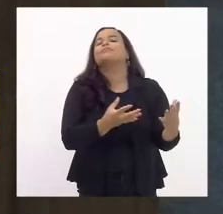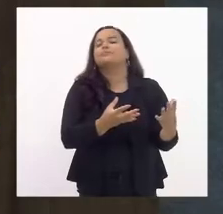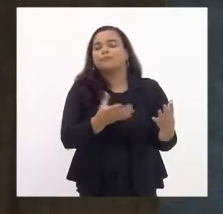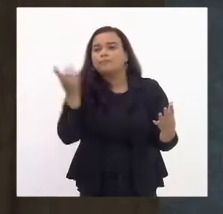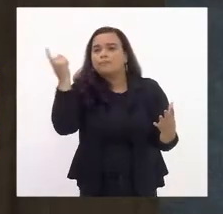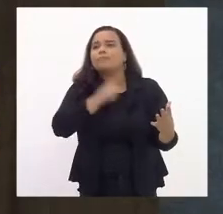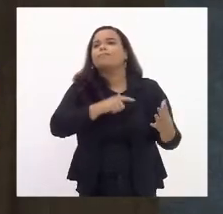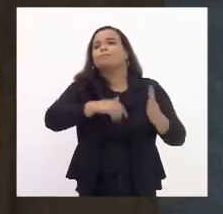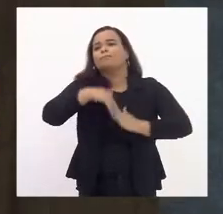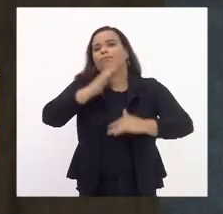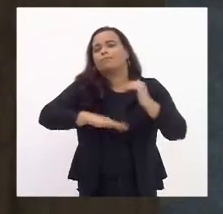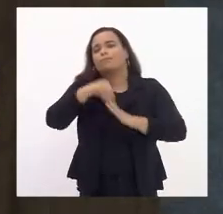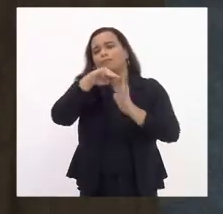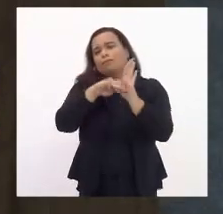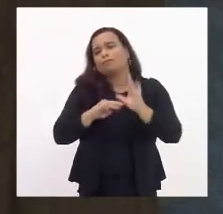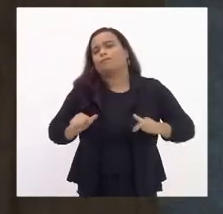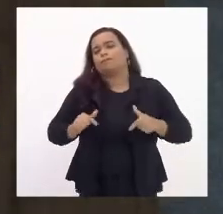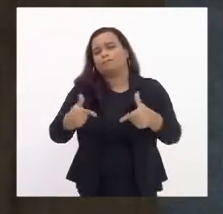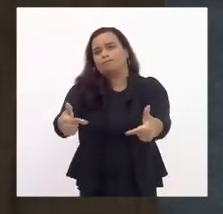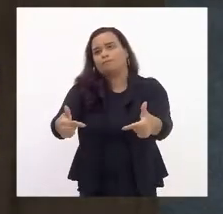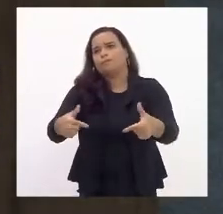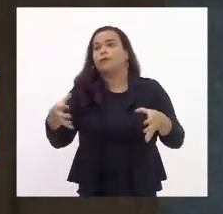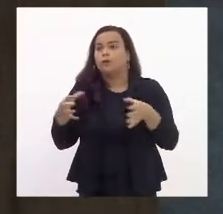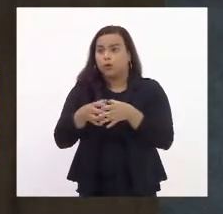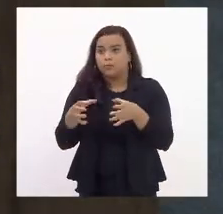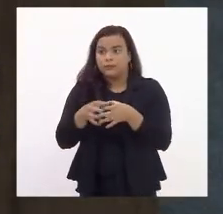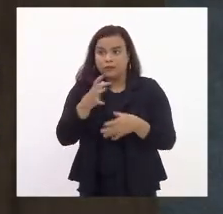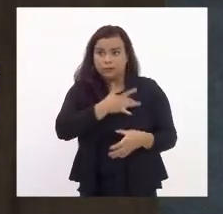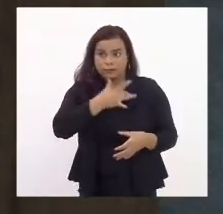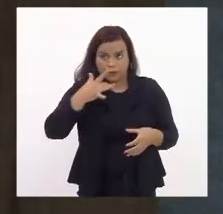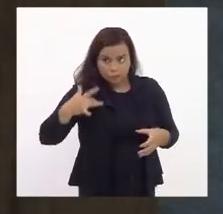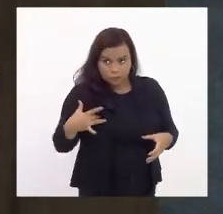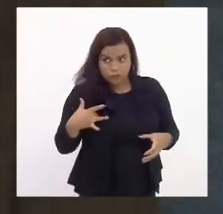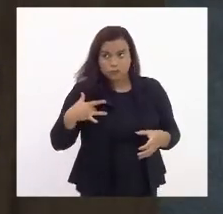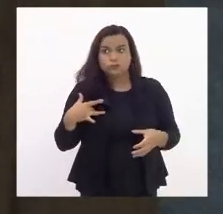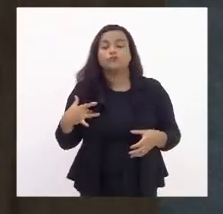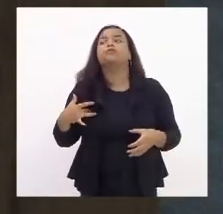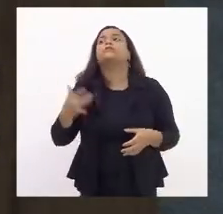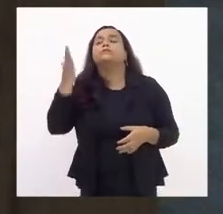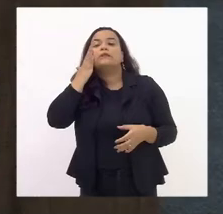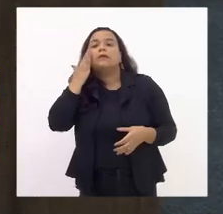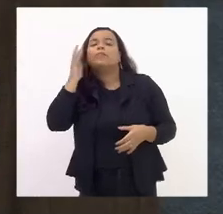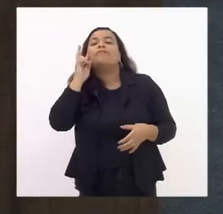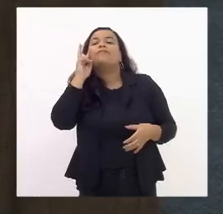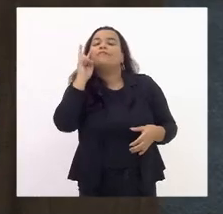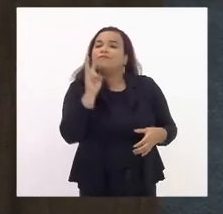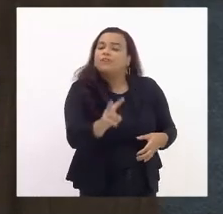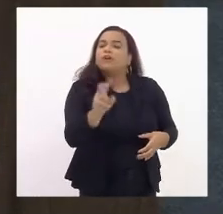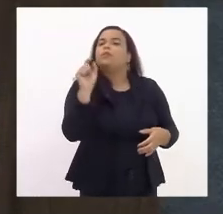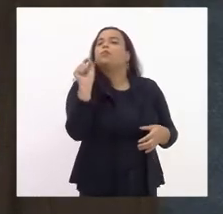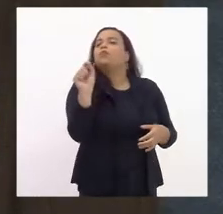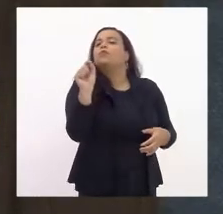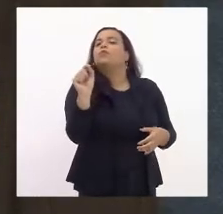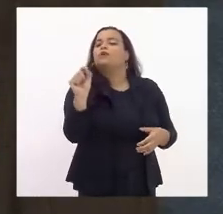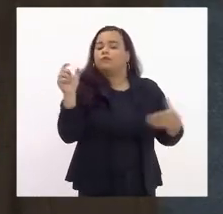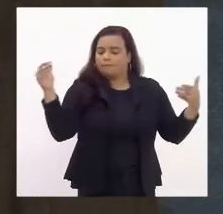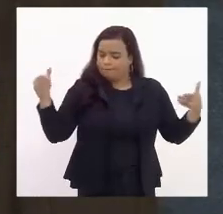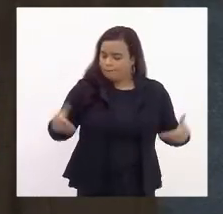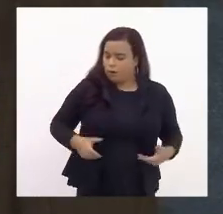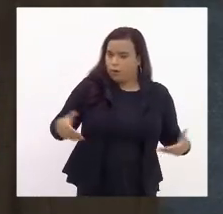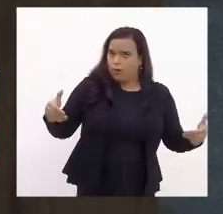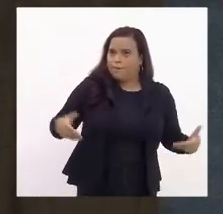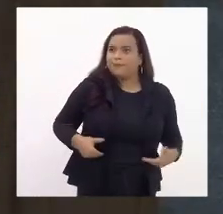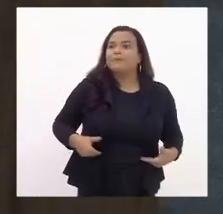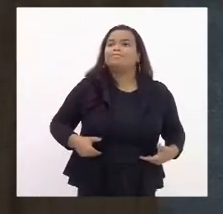a esse programa. Então, a Comissão de Saúde entende que fome